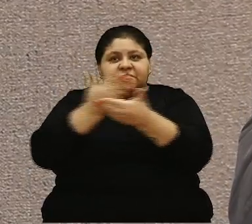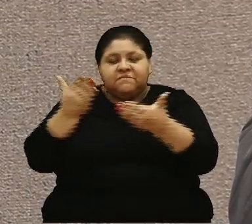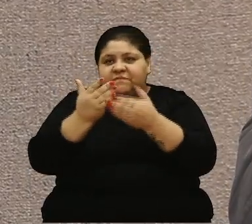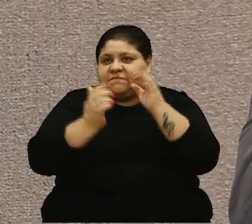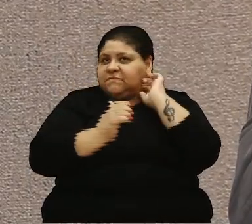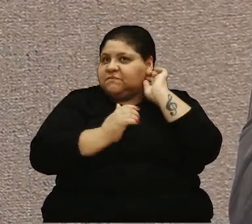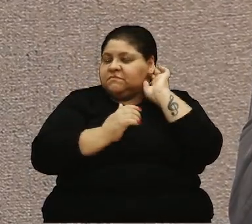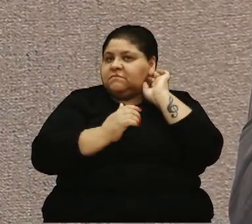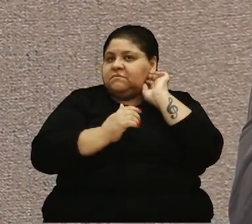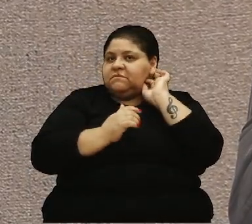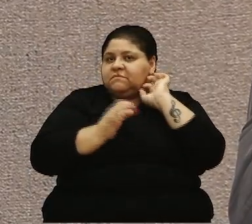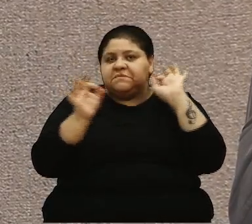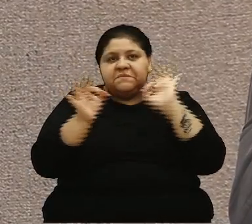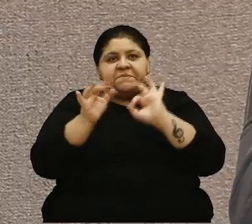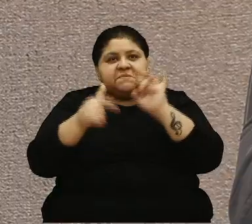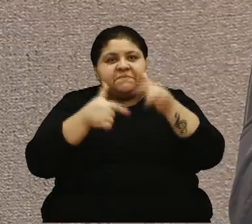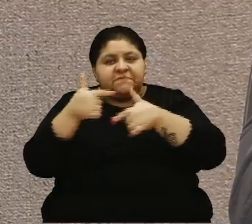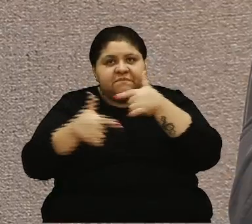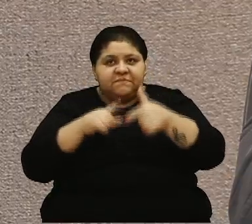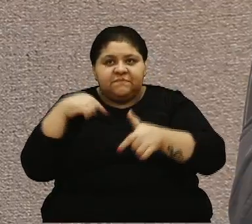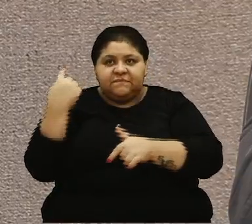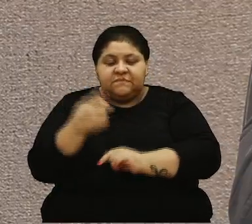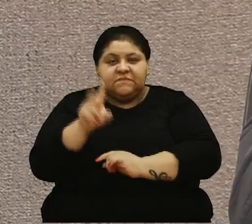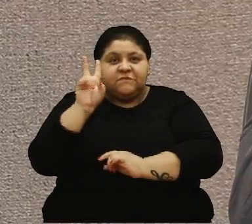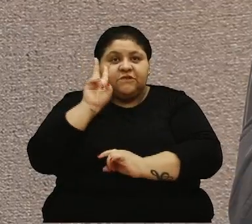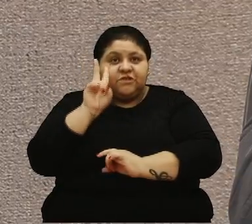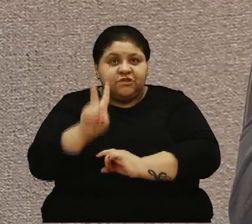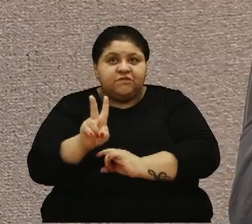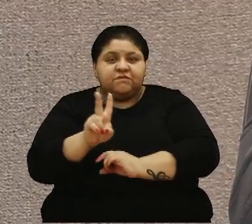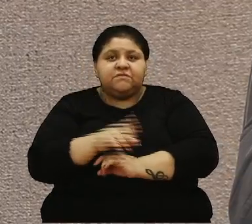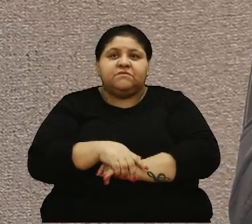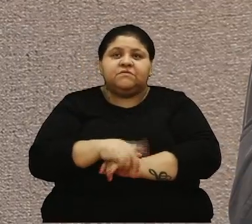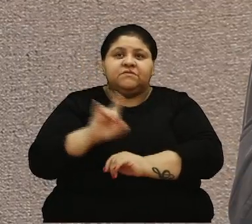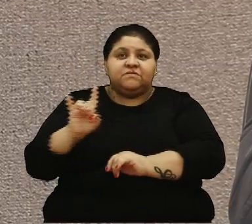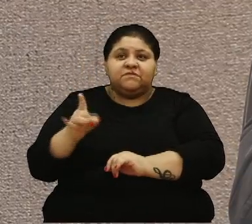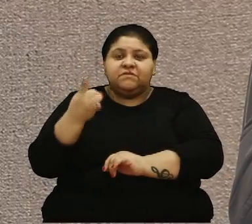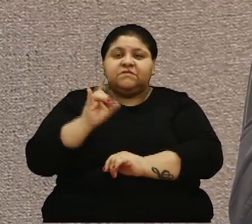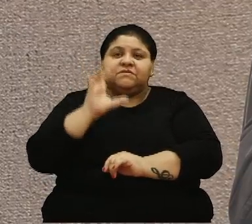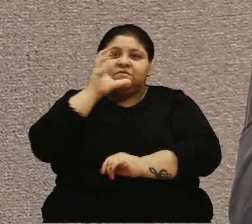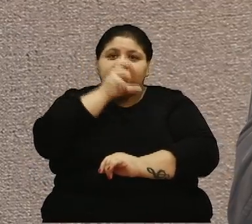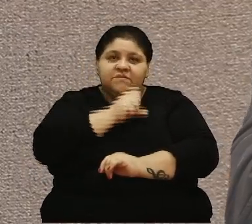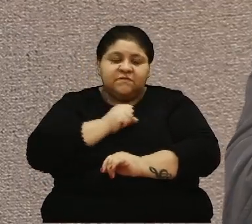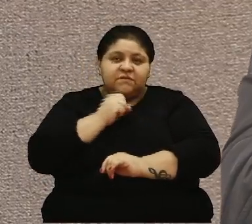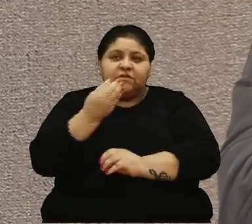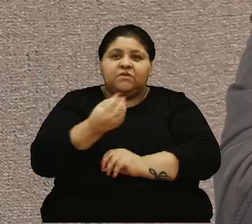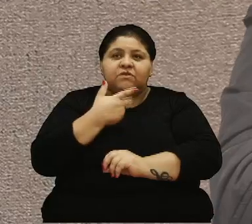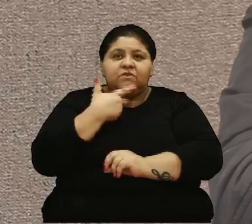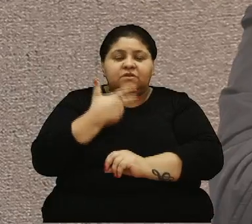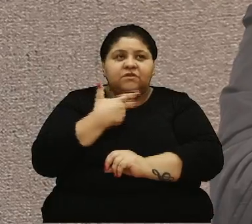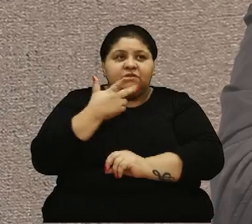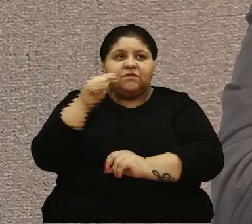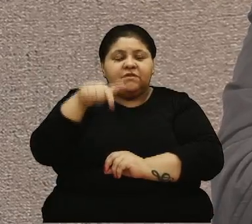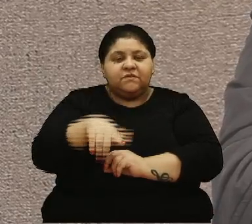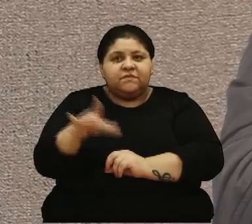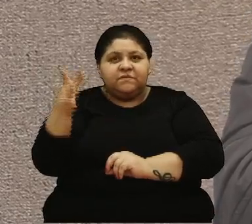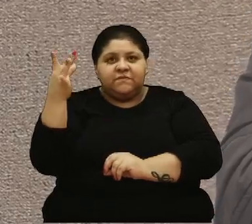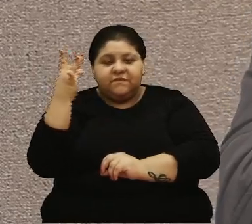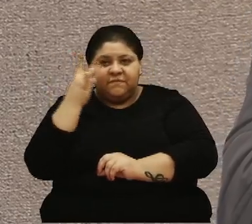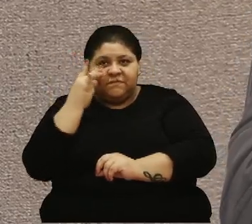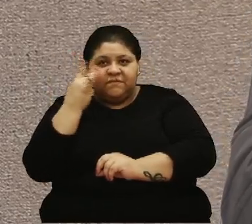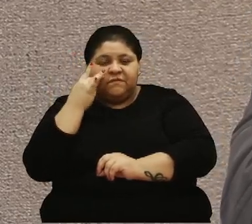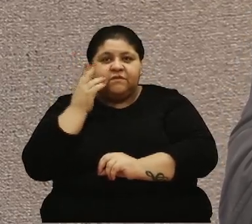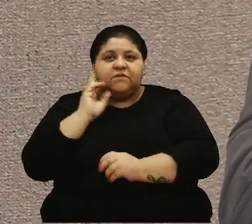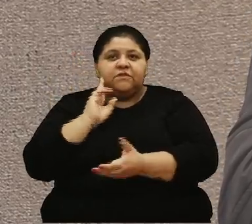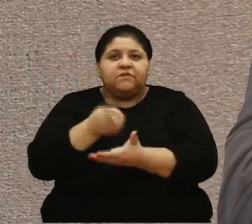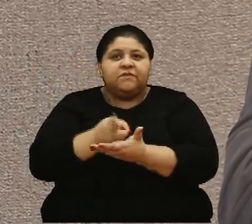pelo excelente trabalho, né, que nós presenciamos aí neste último sábado. E como lhe disse que estive presente e